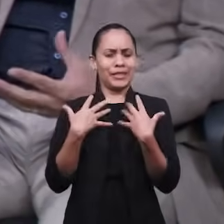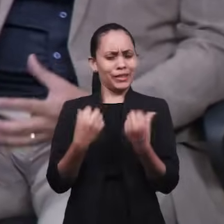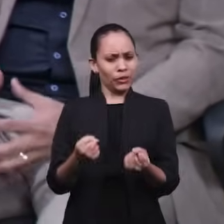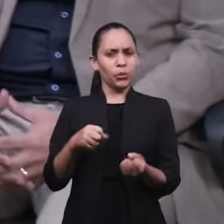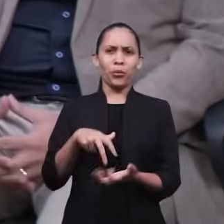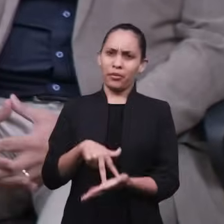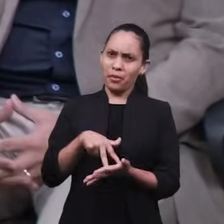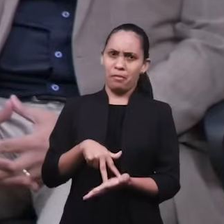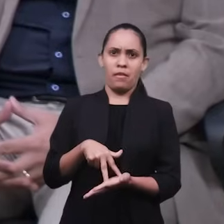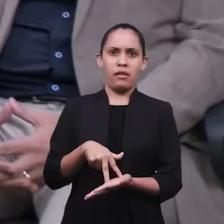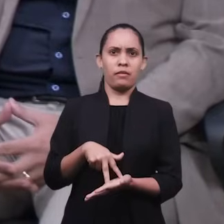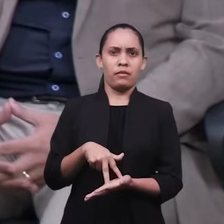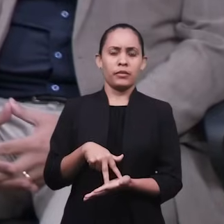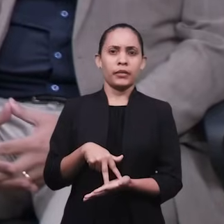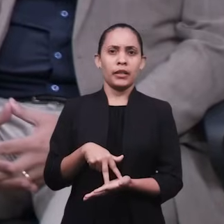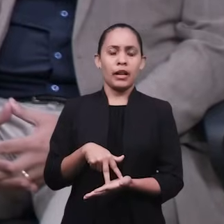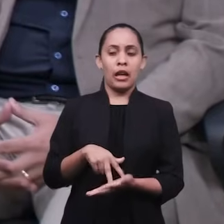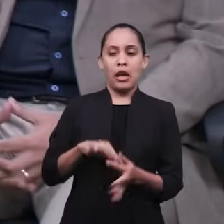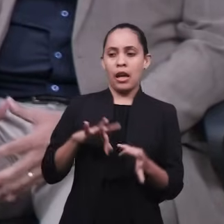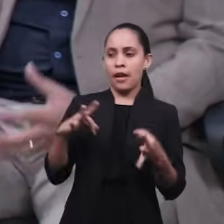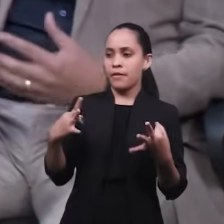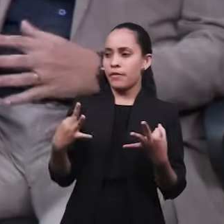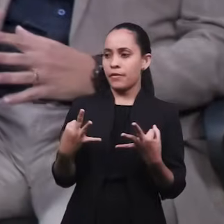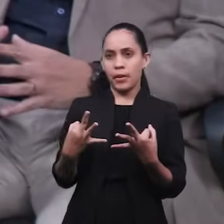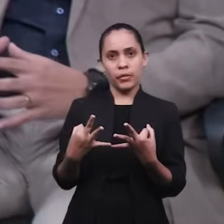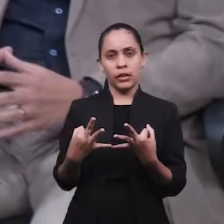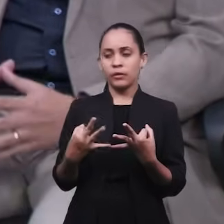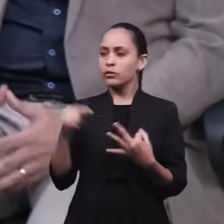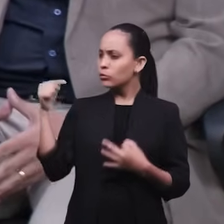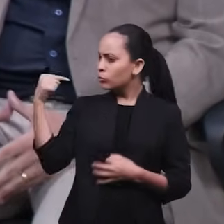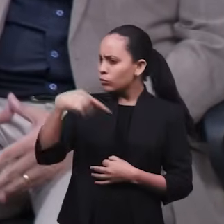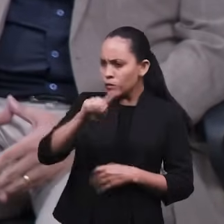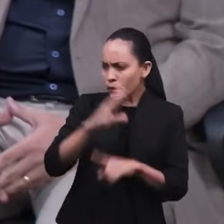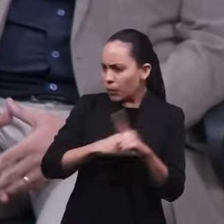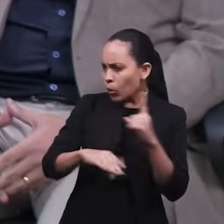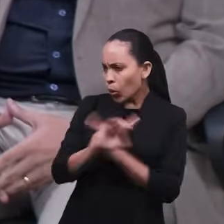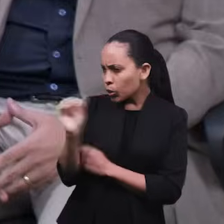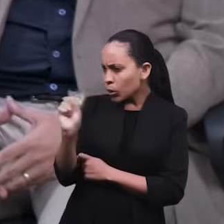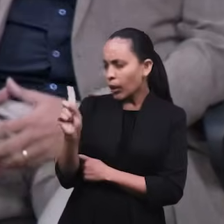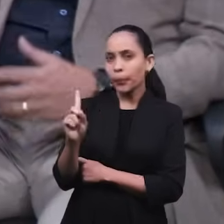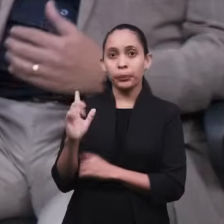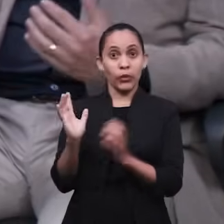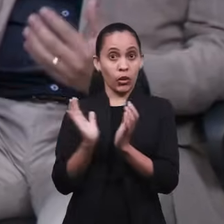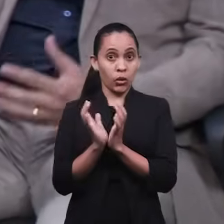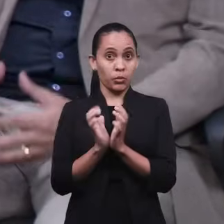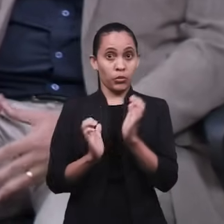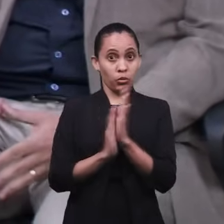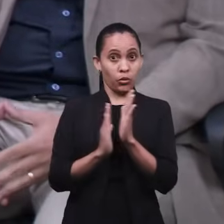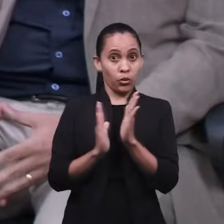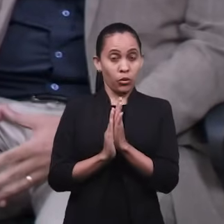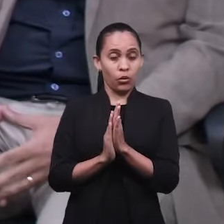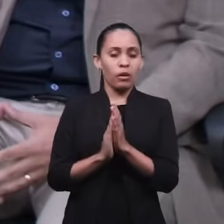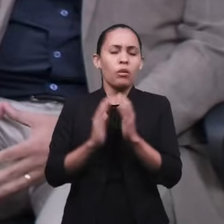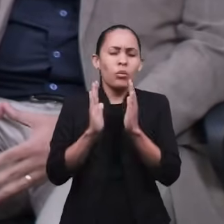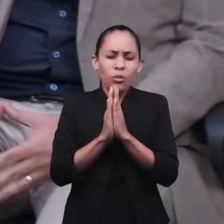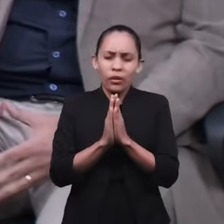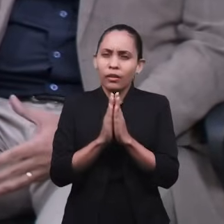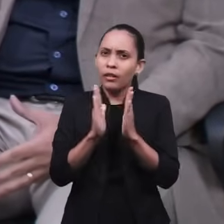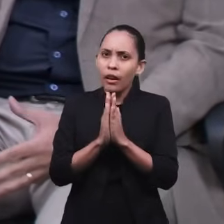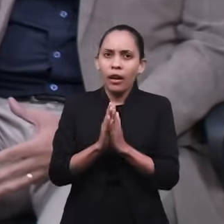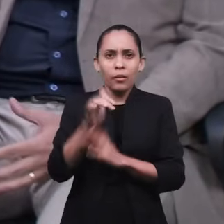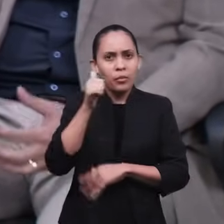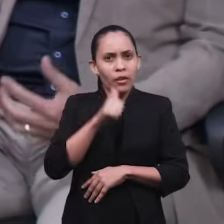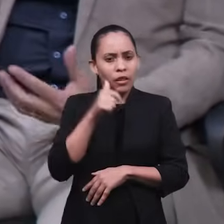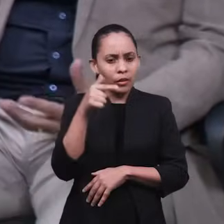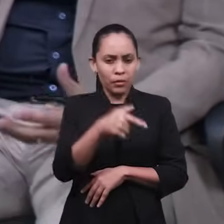Senhor, firmar-se na presença do Senhor, a família impediu de ir ao culto. E aí o grupo de louvor passou a orar muito por